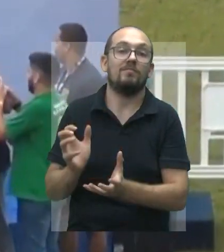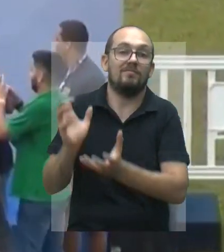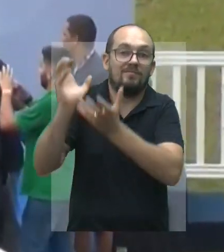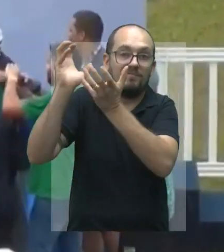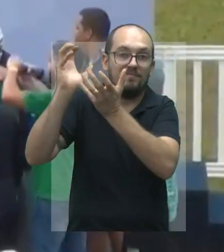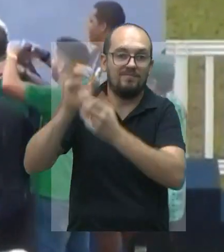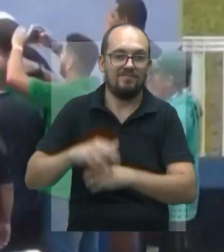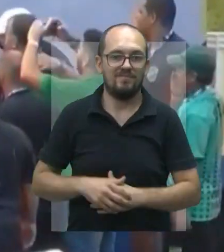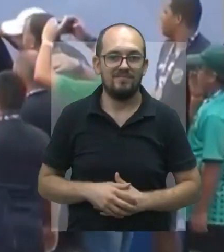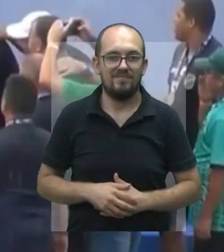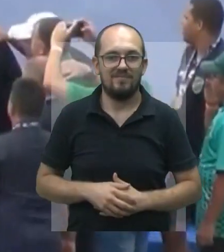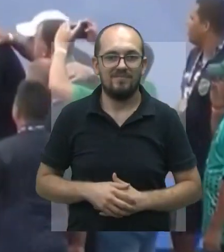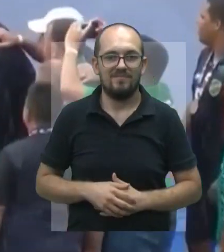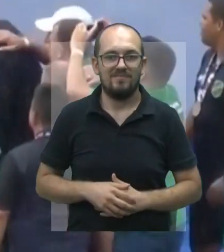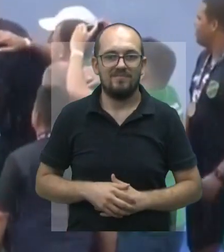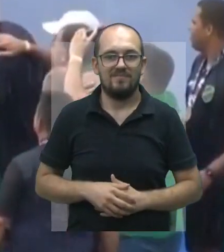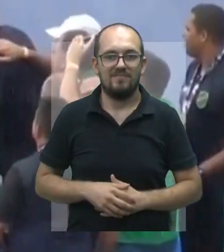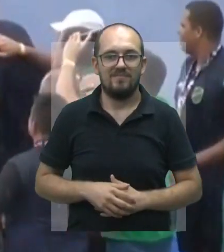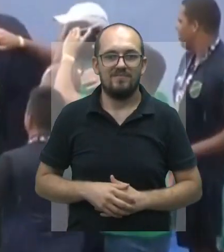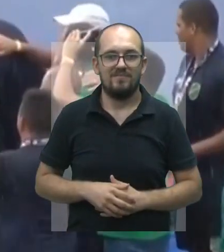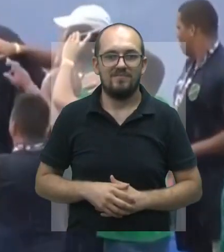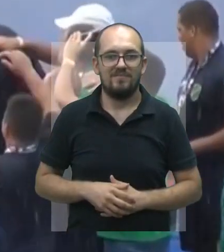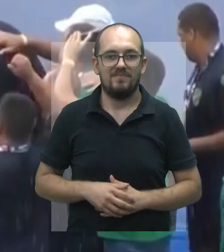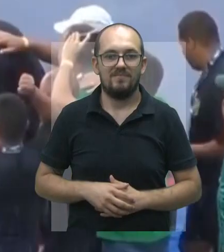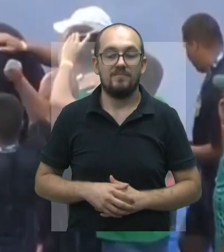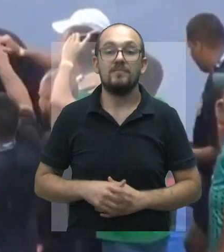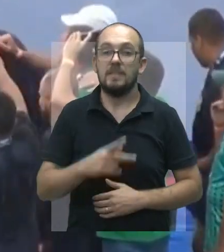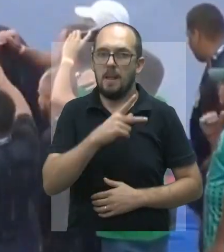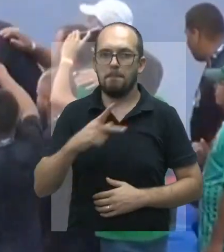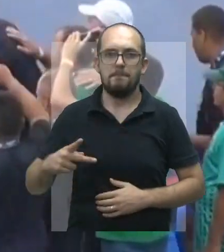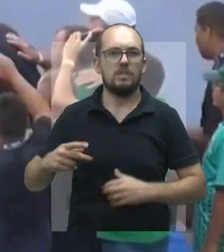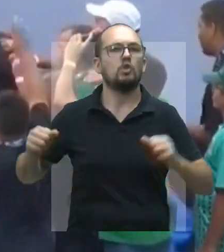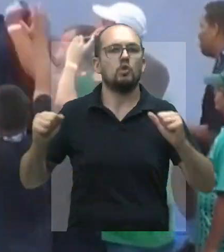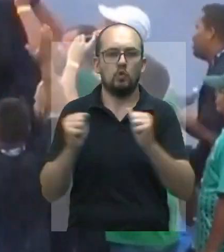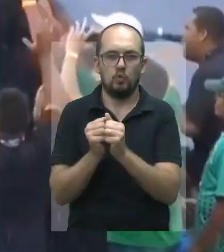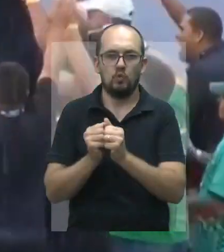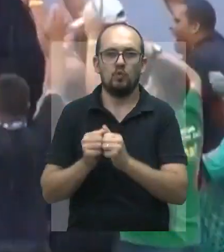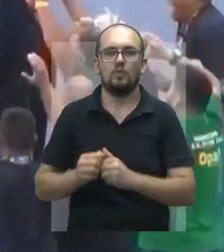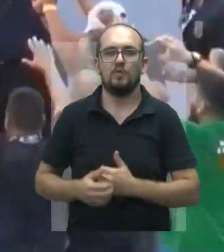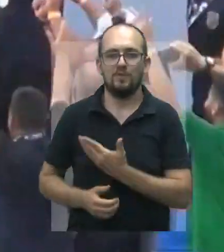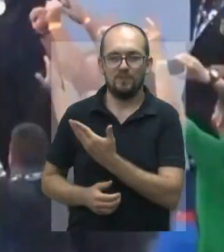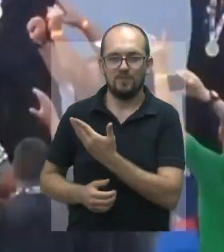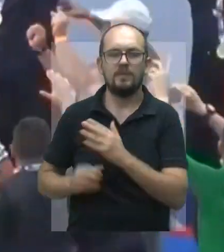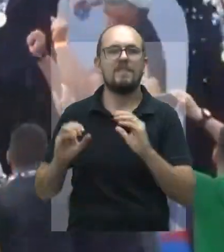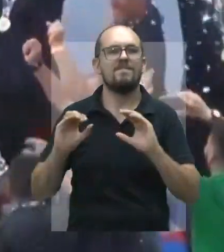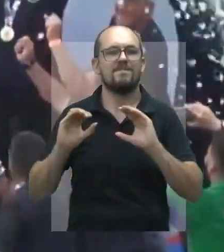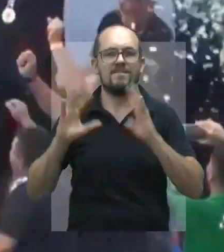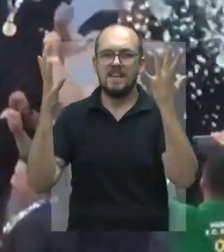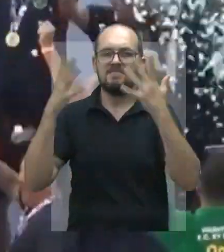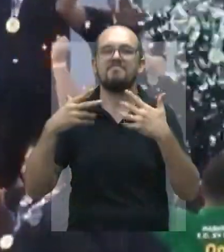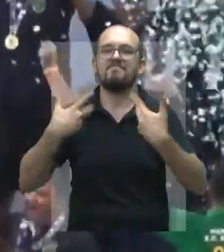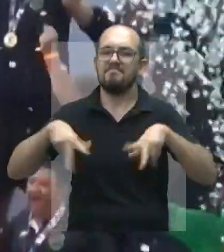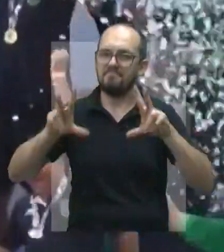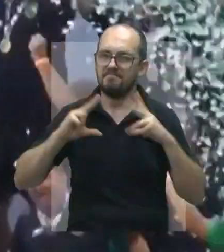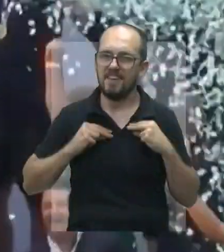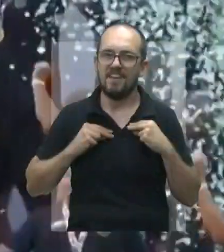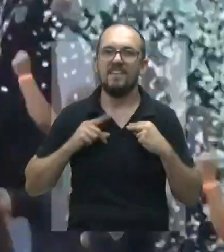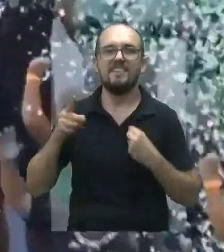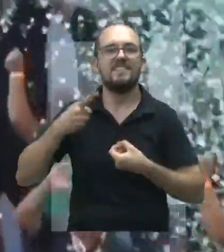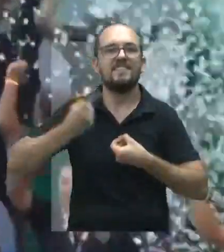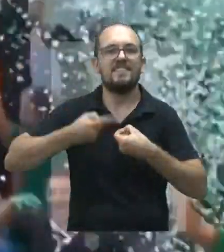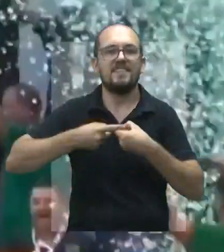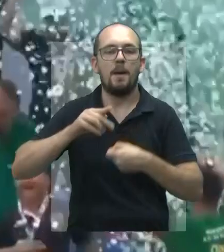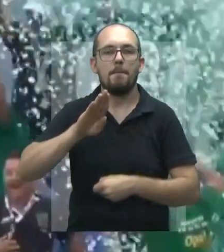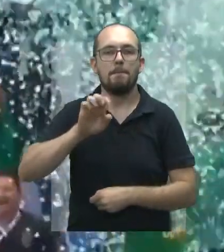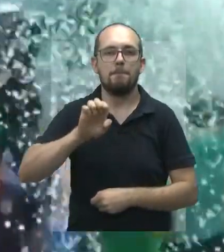A coletividade aí, o presidente fez questão de levantar junto com todos os jogadores, uma festa merecida lá na cidade